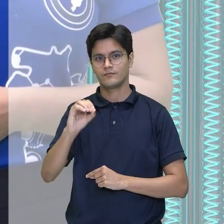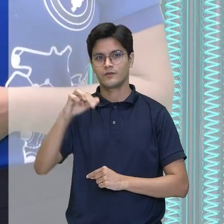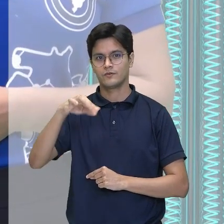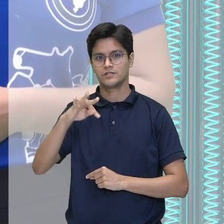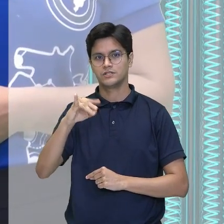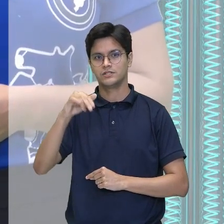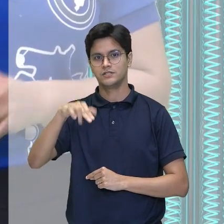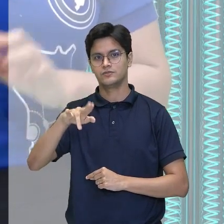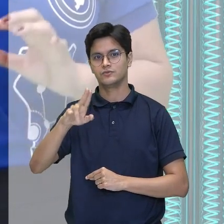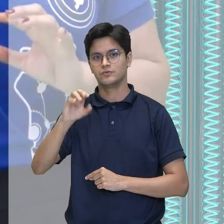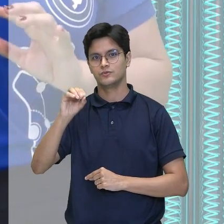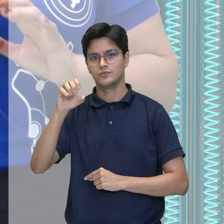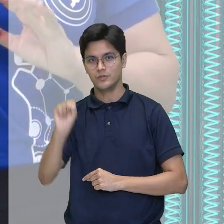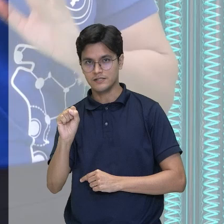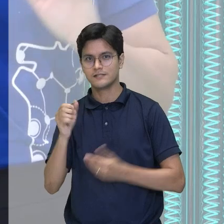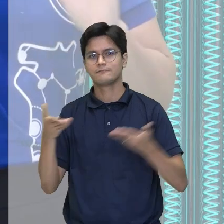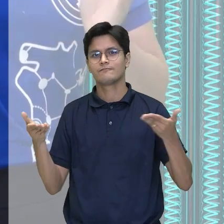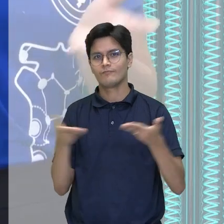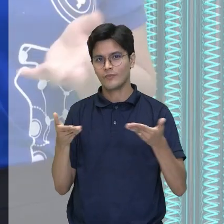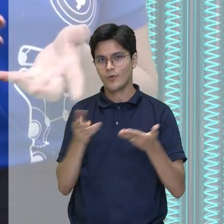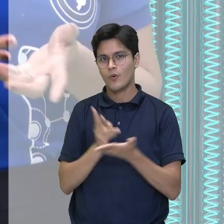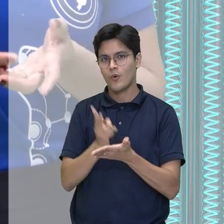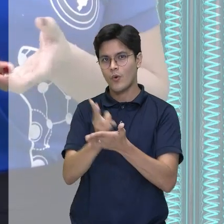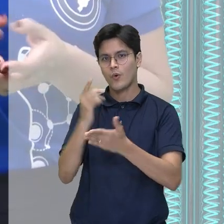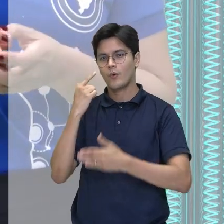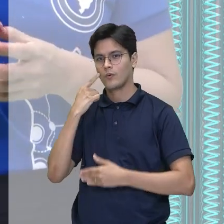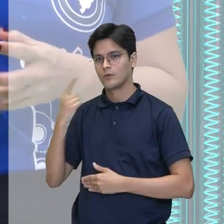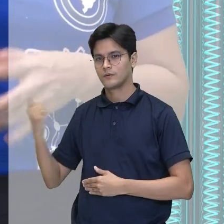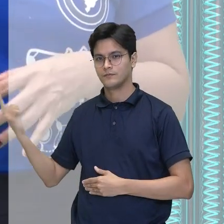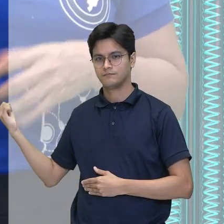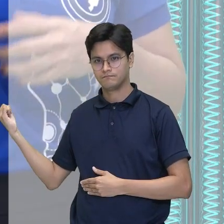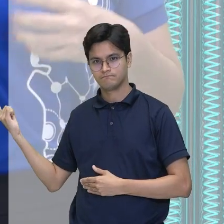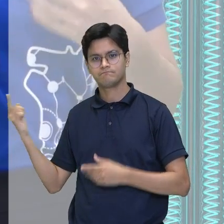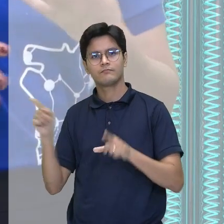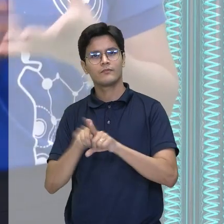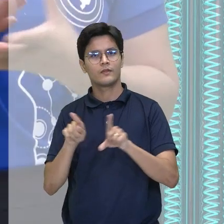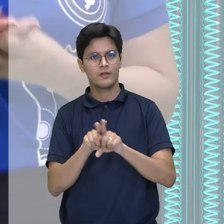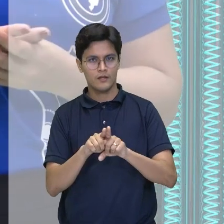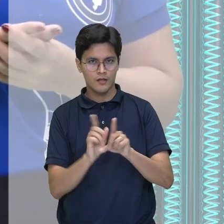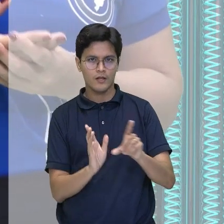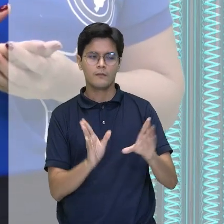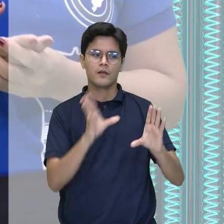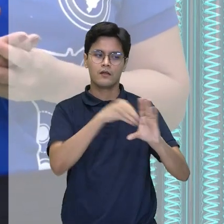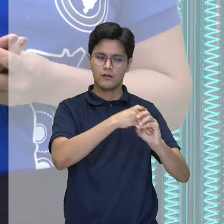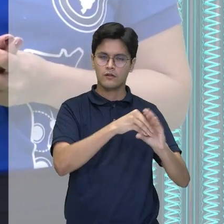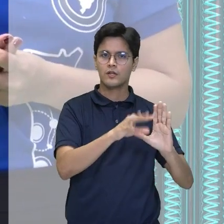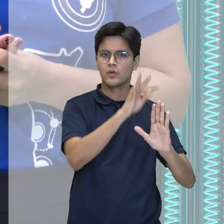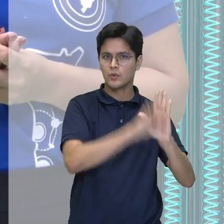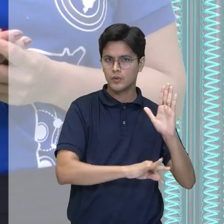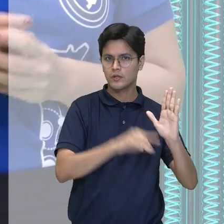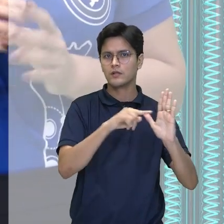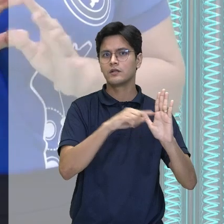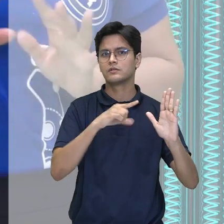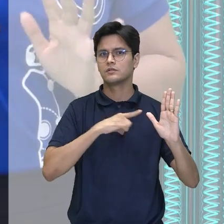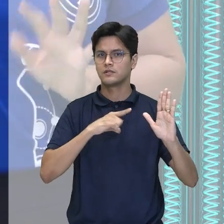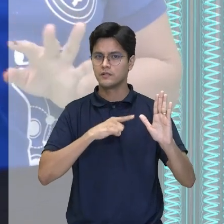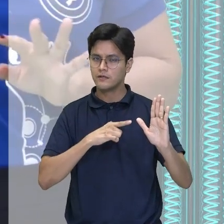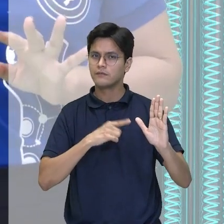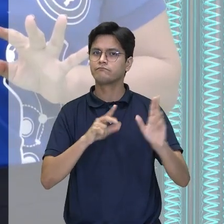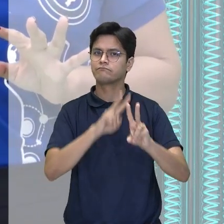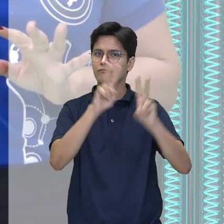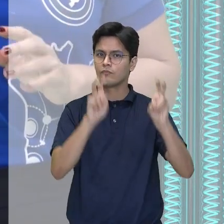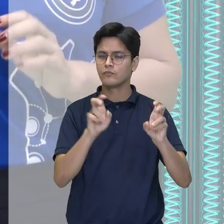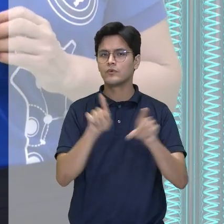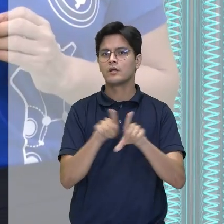Present continuous é o assunto. Então, dentro desse texto, nós trabalhamos a questão da compreensão de texto, mas nós